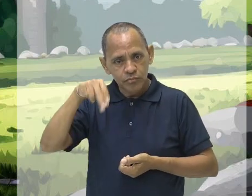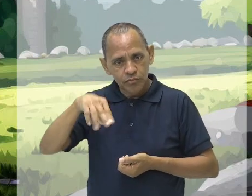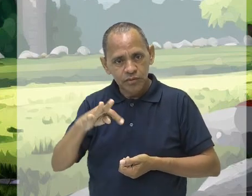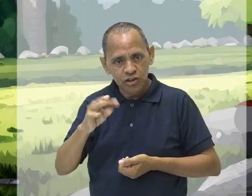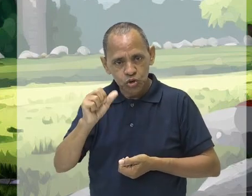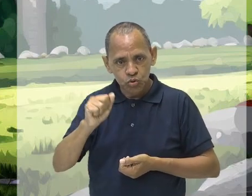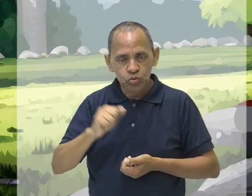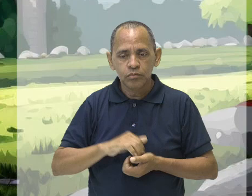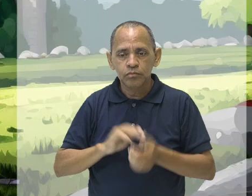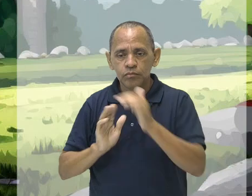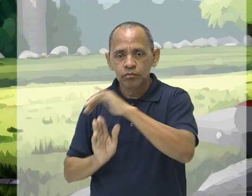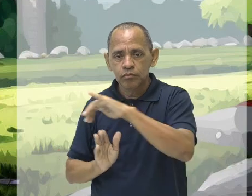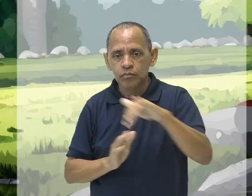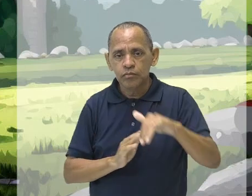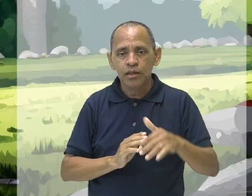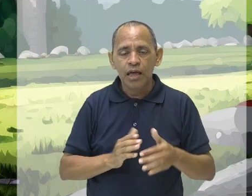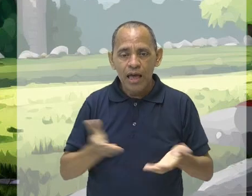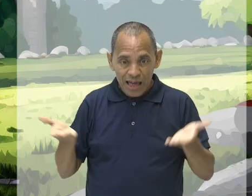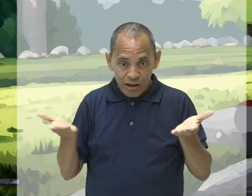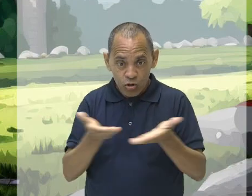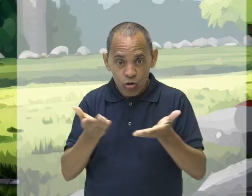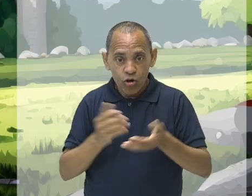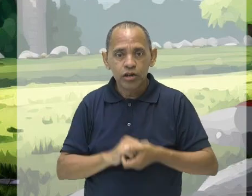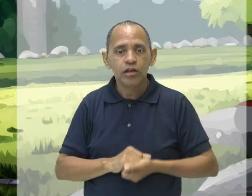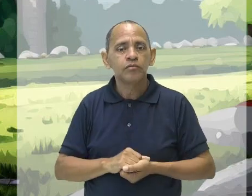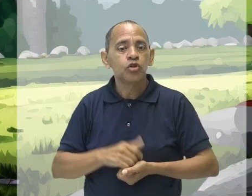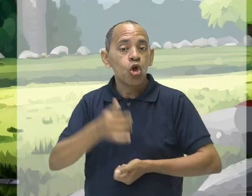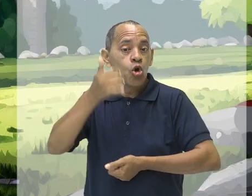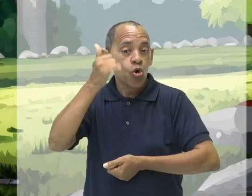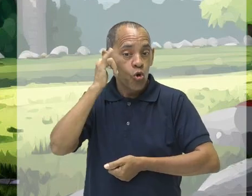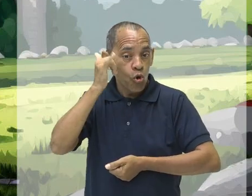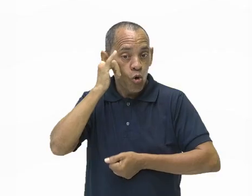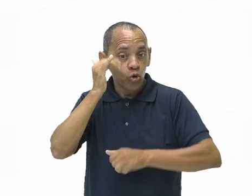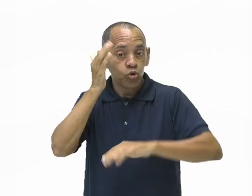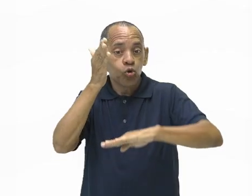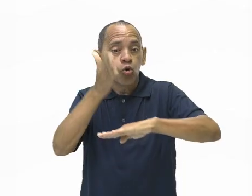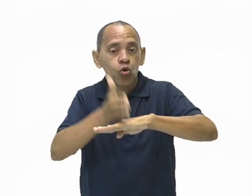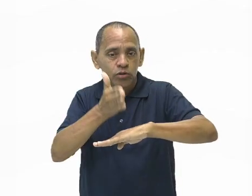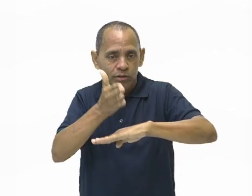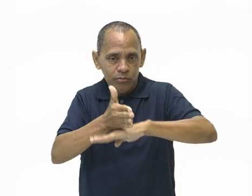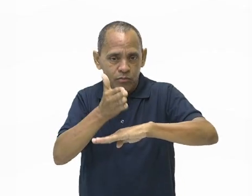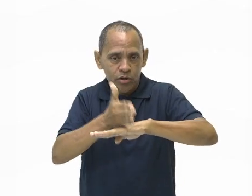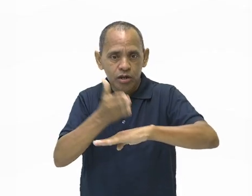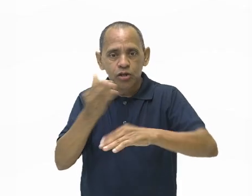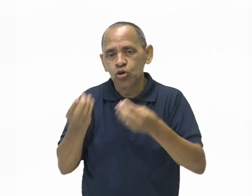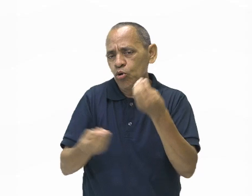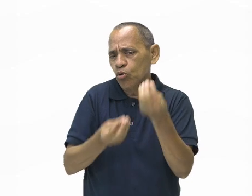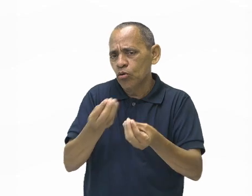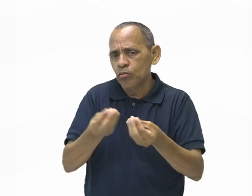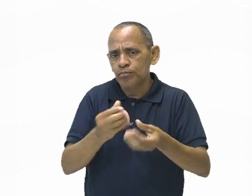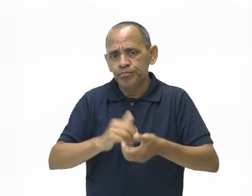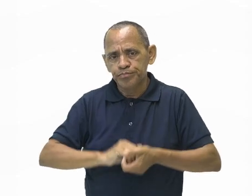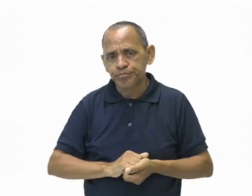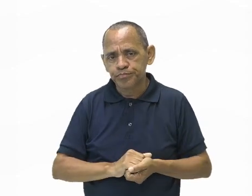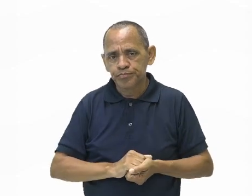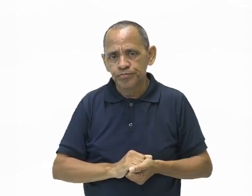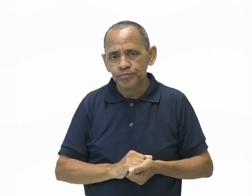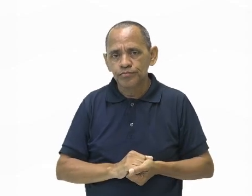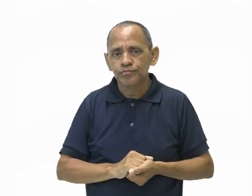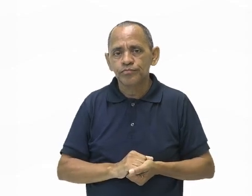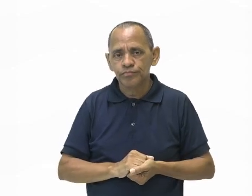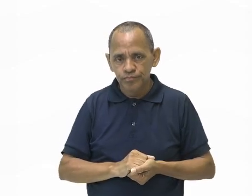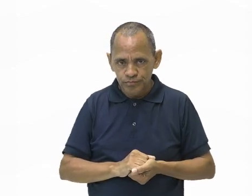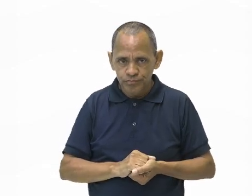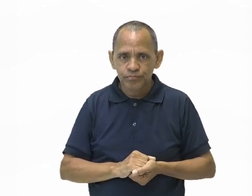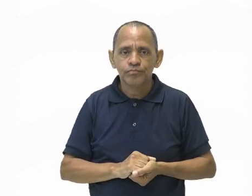focar no conto contemporâneo, né? O que é o conto contemporâneo, professor? Olha só. O conto contemporâneo, segundo